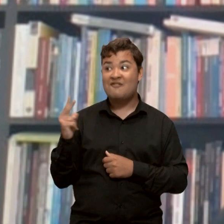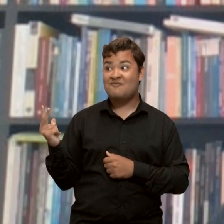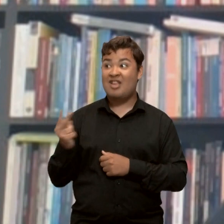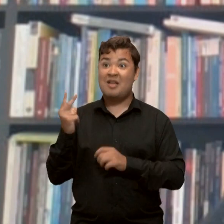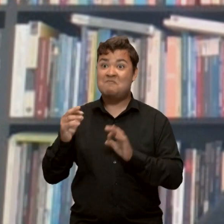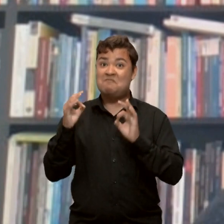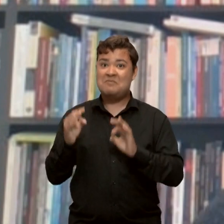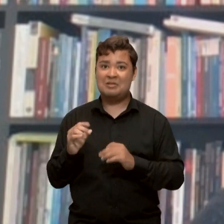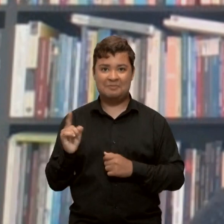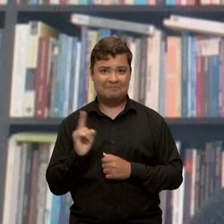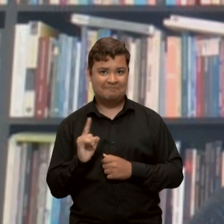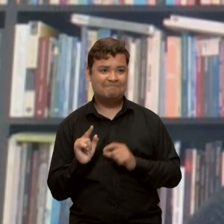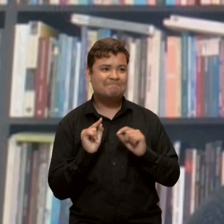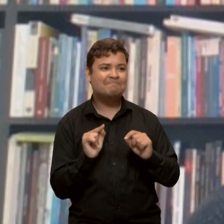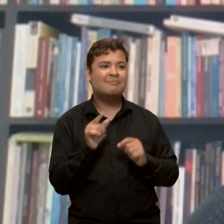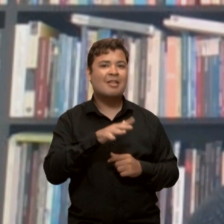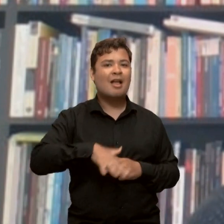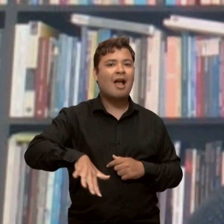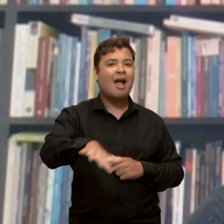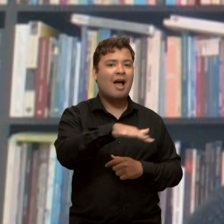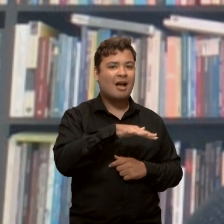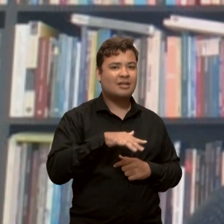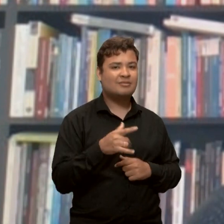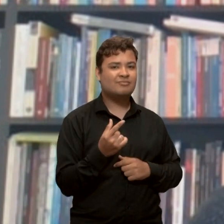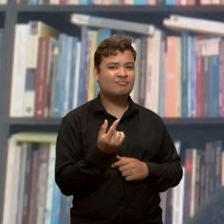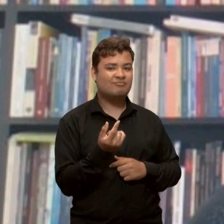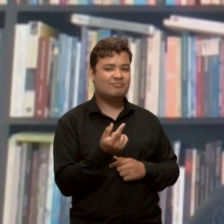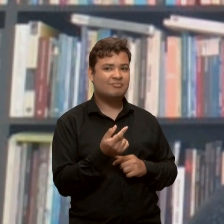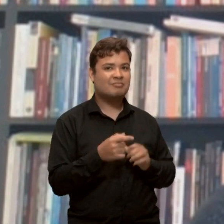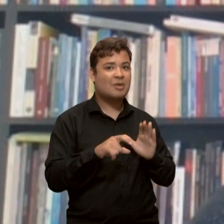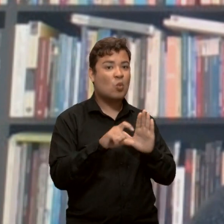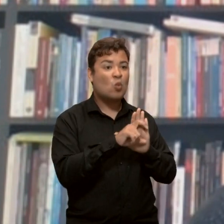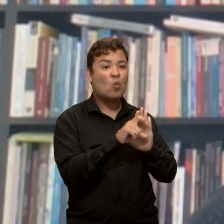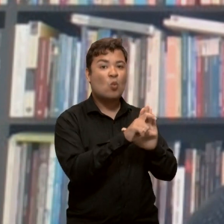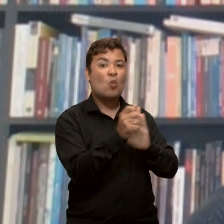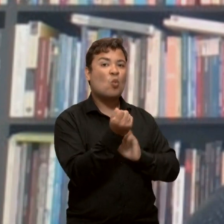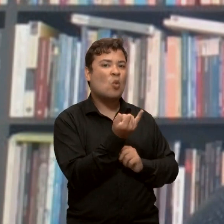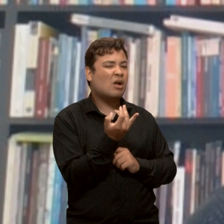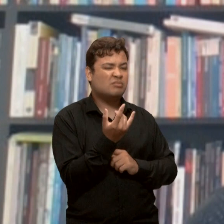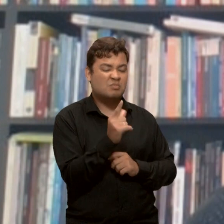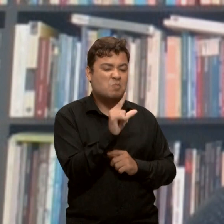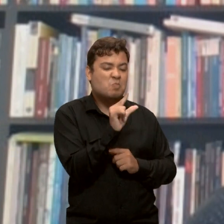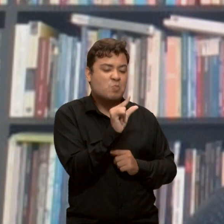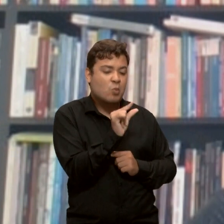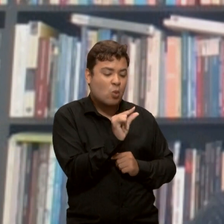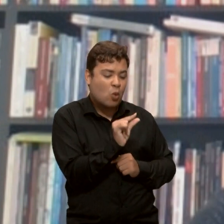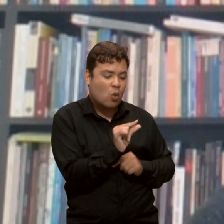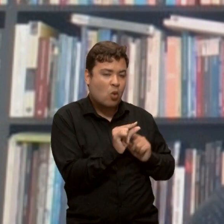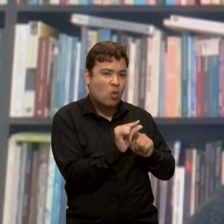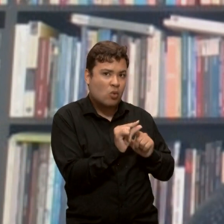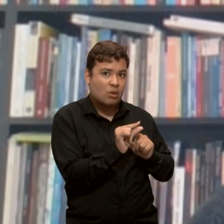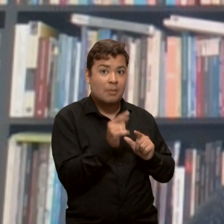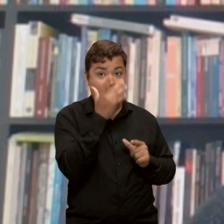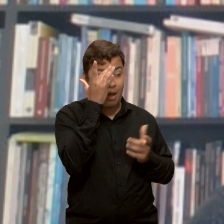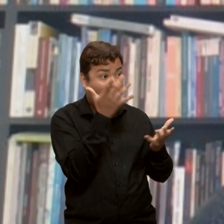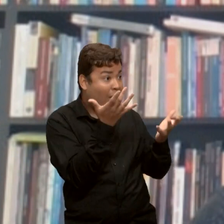lógica da escassez no mercado. Então um produto que tem pouca oferta acaba sendo muito caro, e como as pessoas